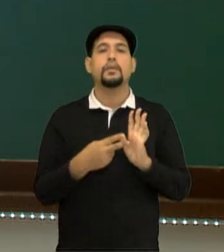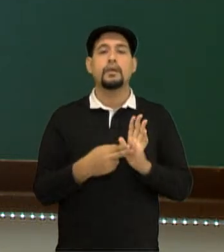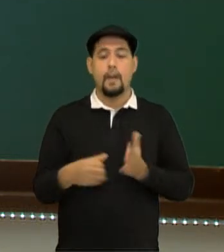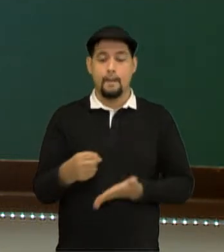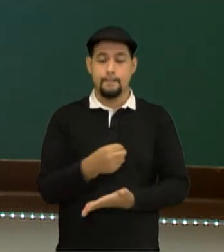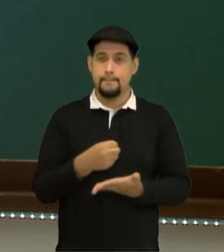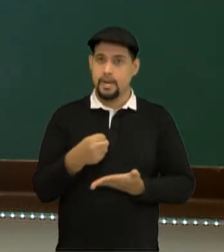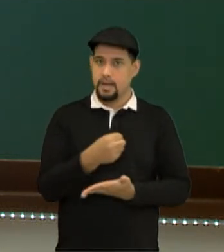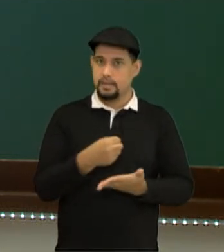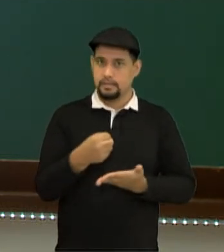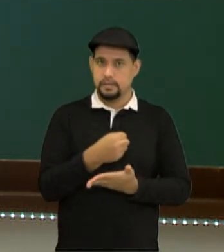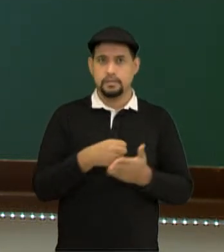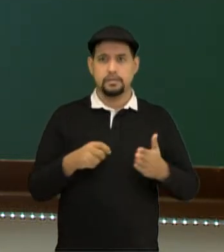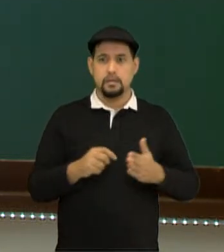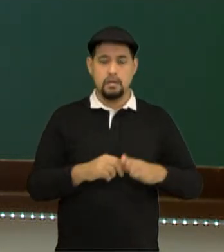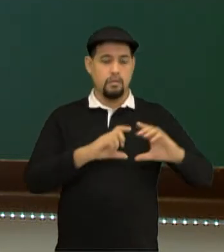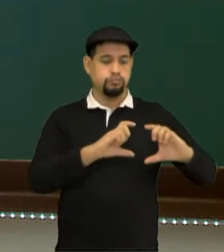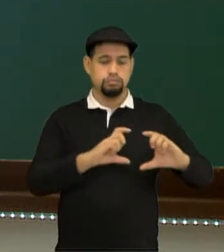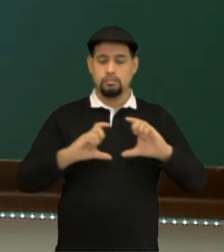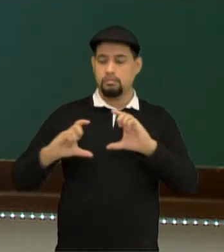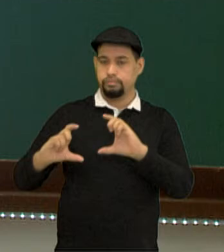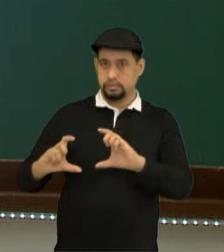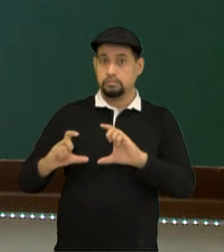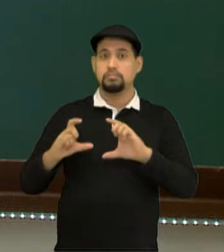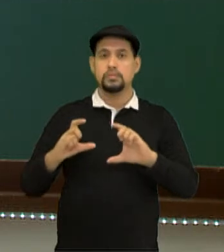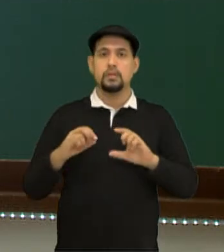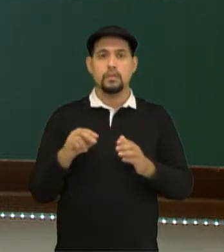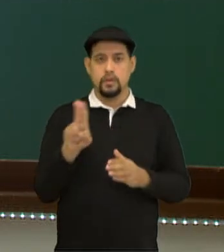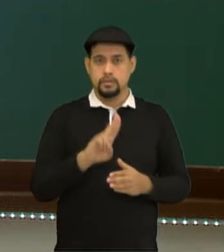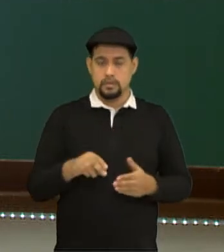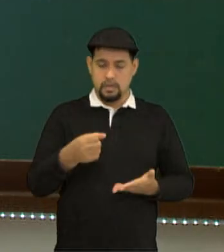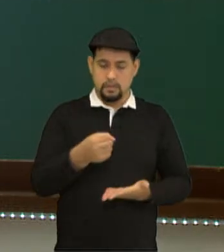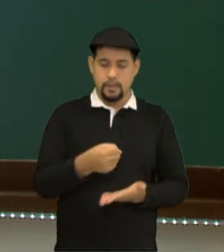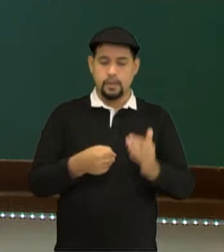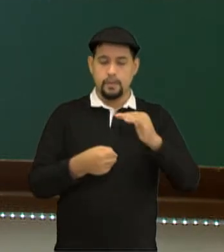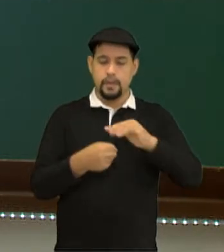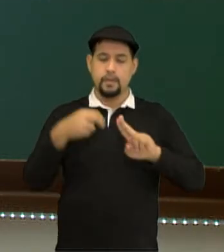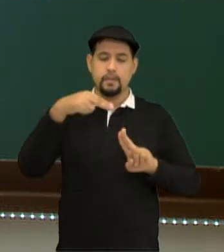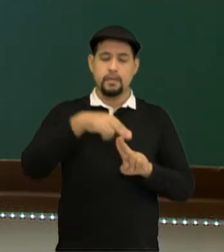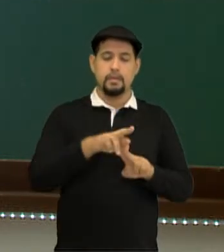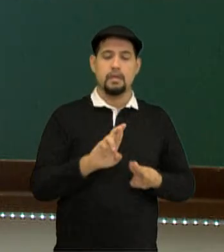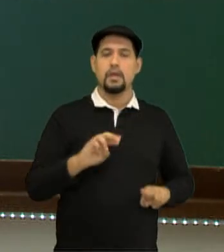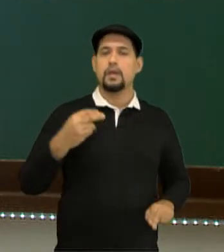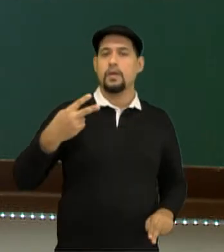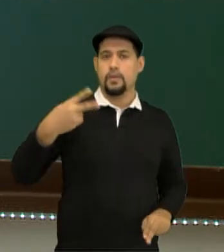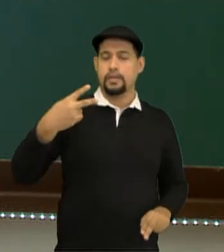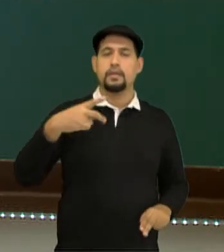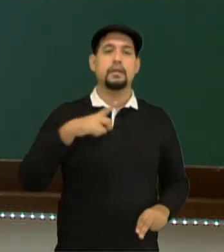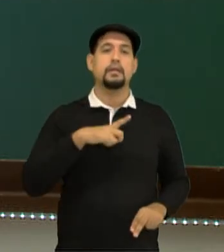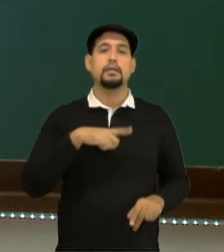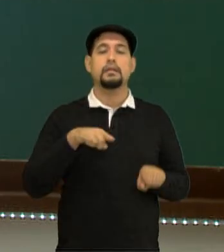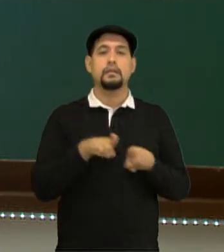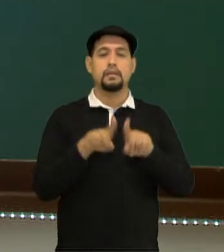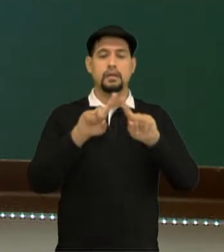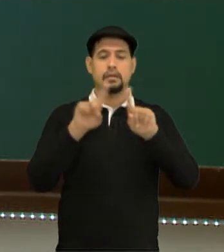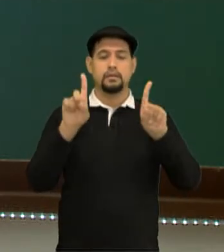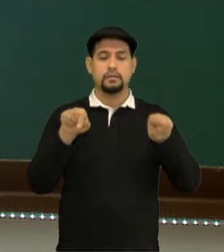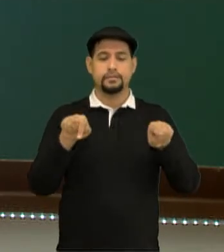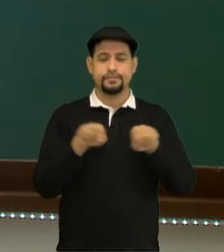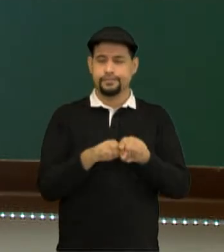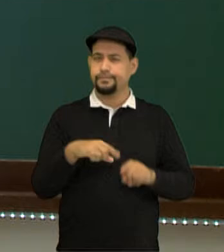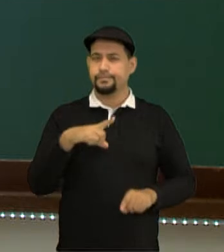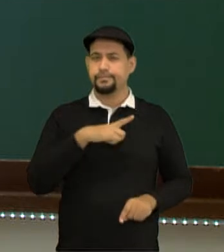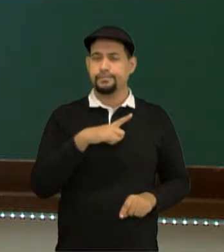2 círculos perfeitos, que eles são dados para calcular ele, πr ao quadrado. E vamos ter um retângulo formado